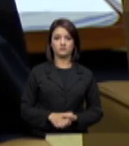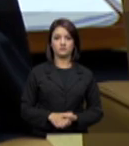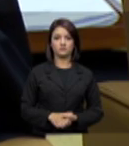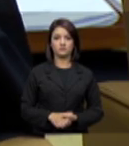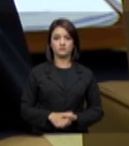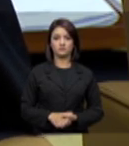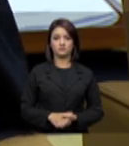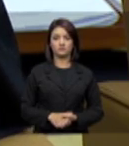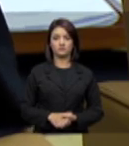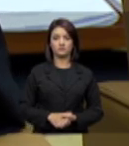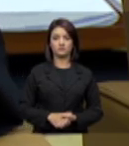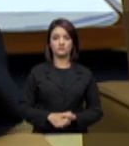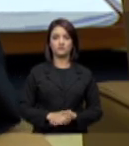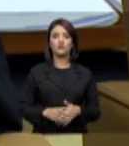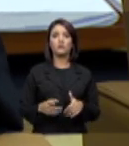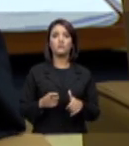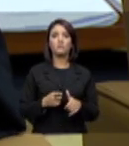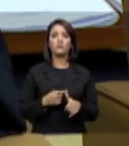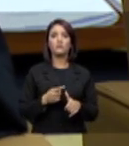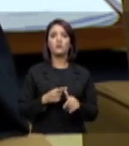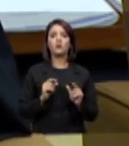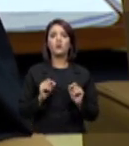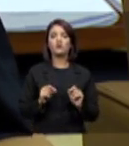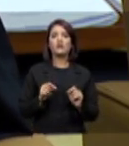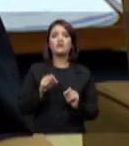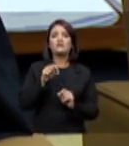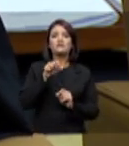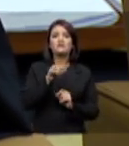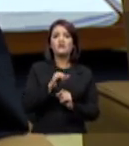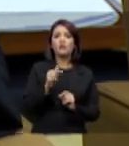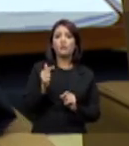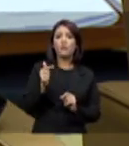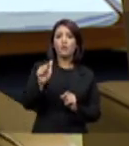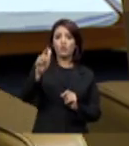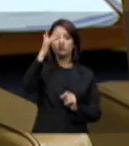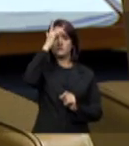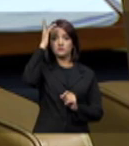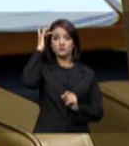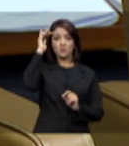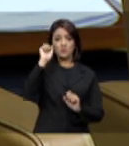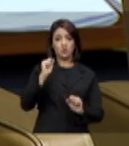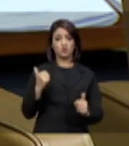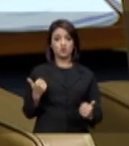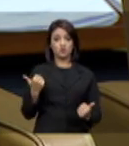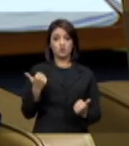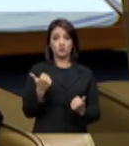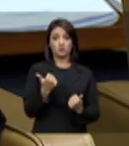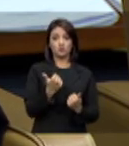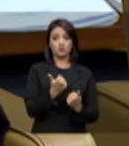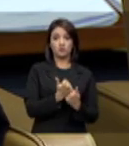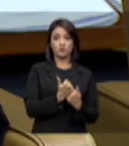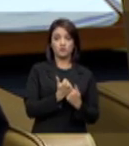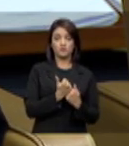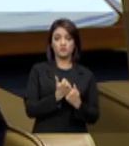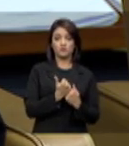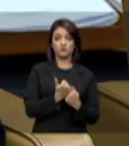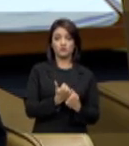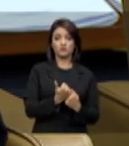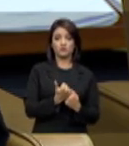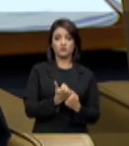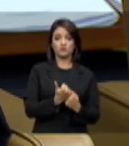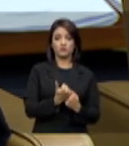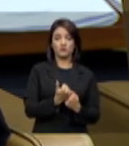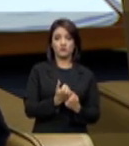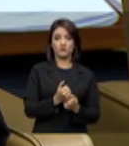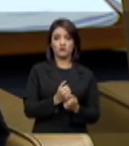em primeiro lugar se o terceiro pode a substituir-se ao próprio